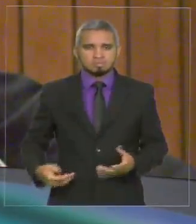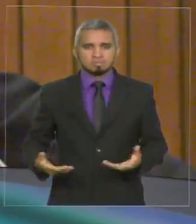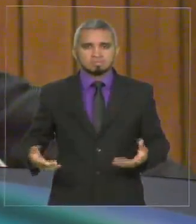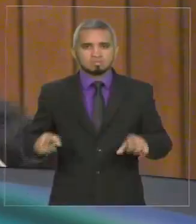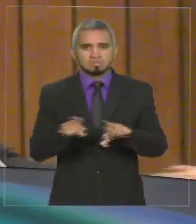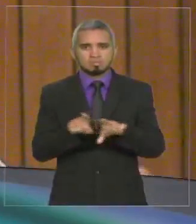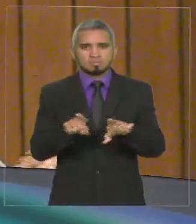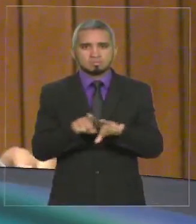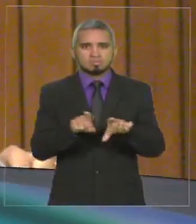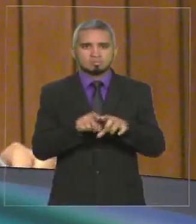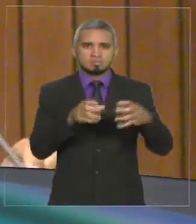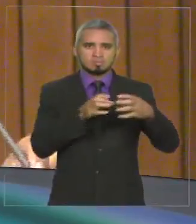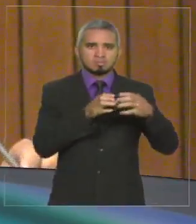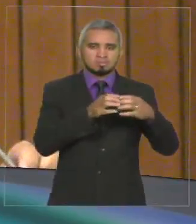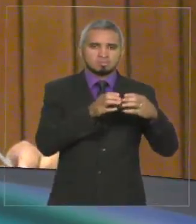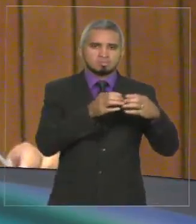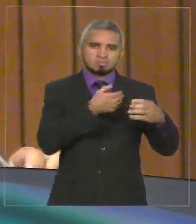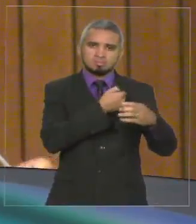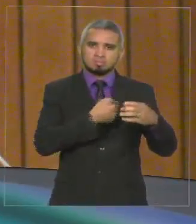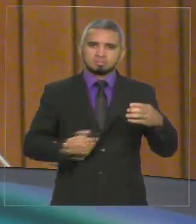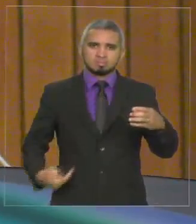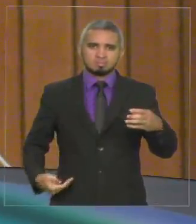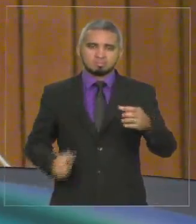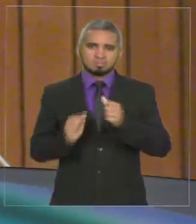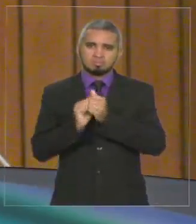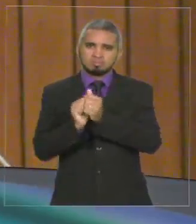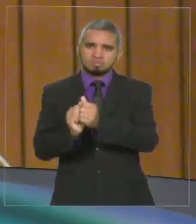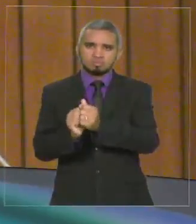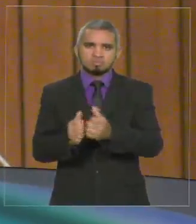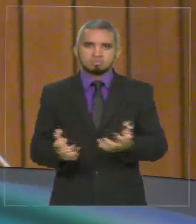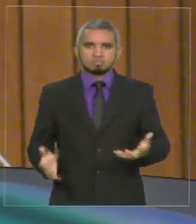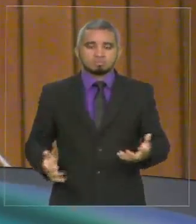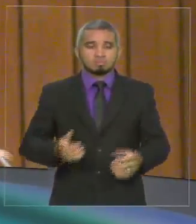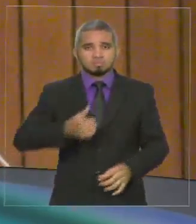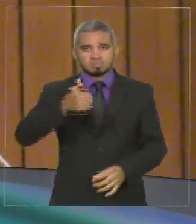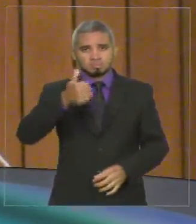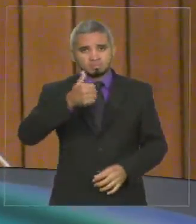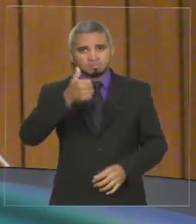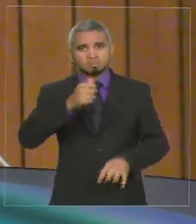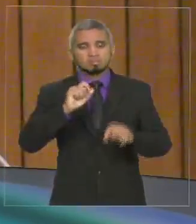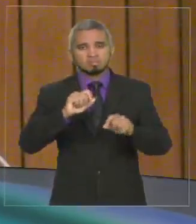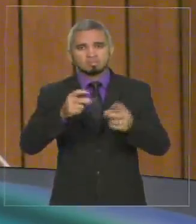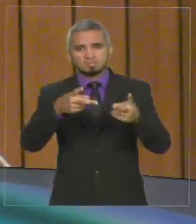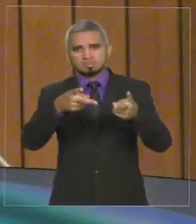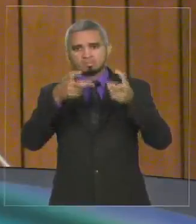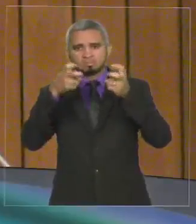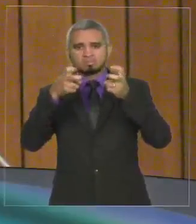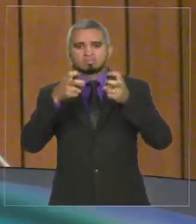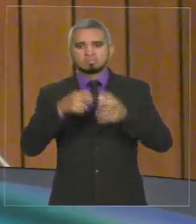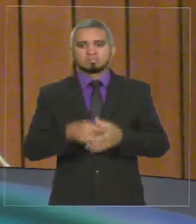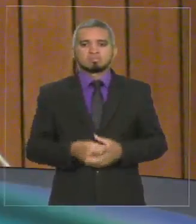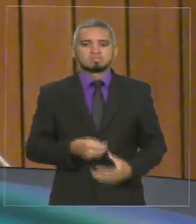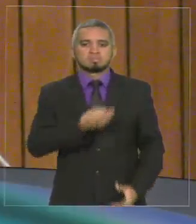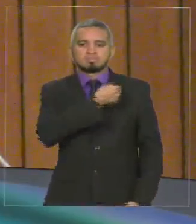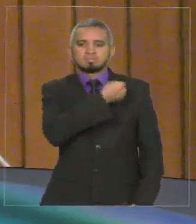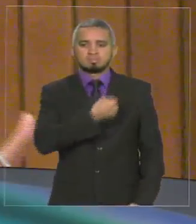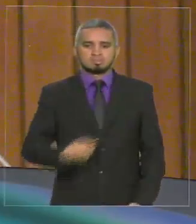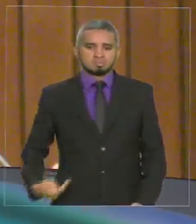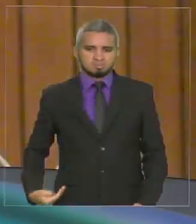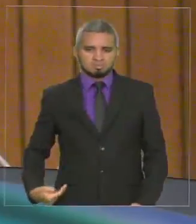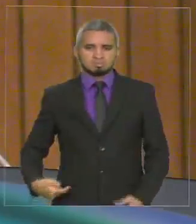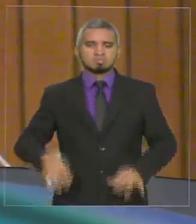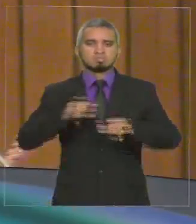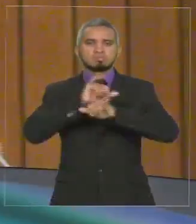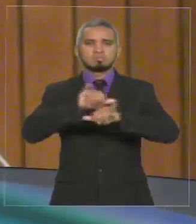à bancada governista. Primeiramente, que o que nós estamos vendo aqui é o governo que fala uma